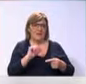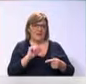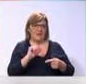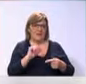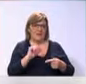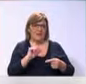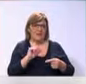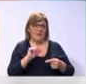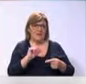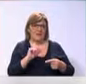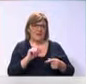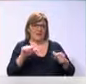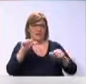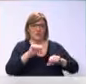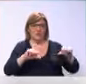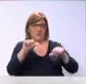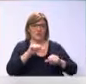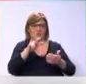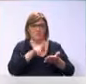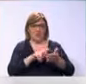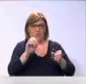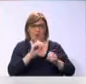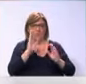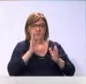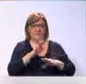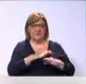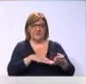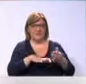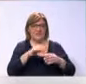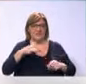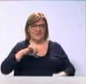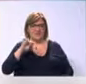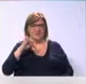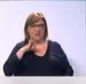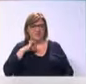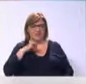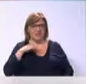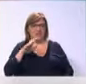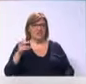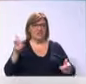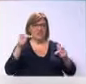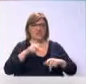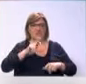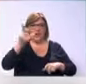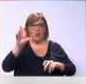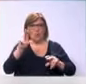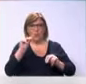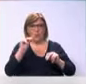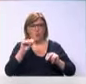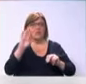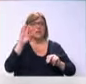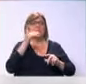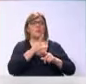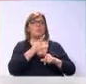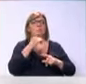o laboratório está certificado tinham que ser mandadas por espanha mas não chegaram ao destino agora vamos lá